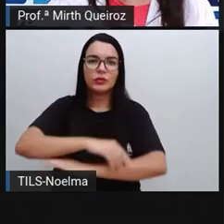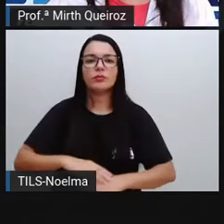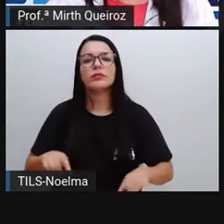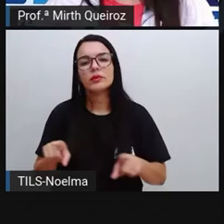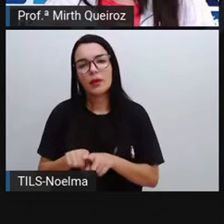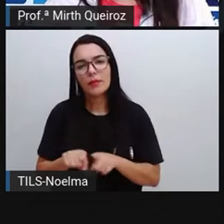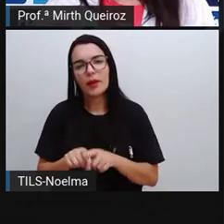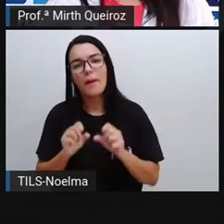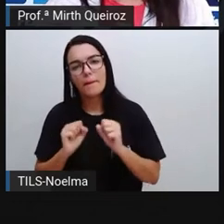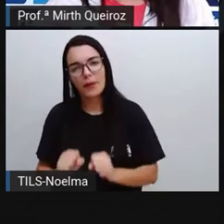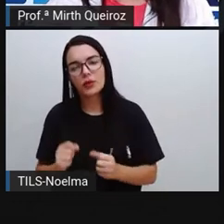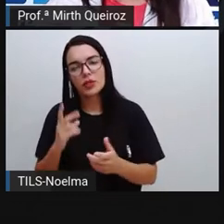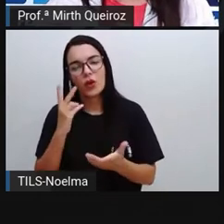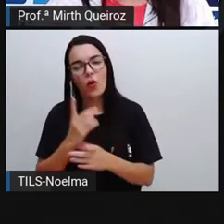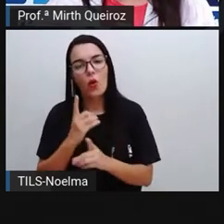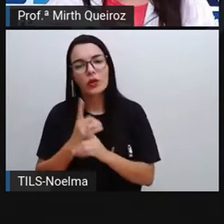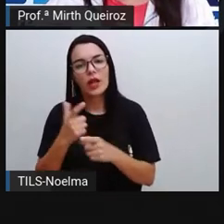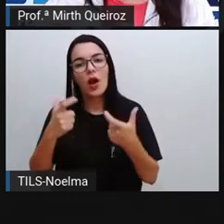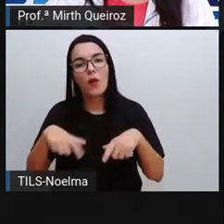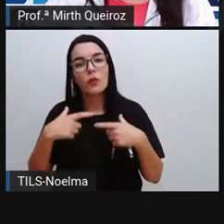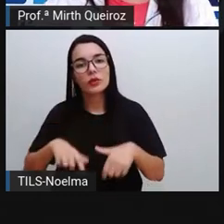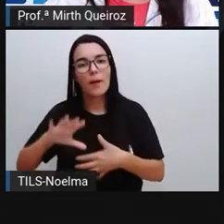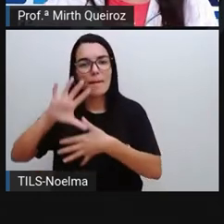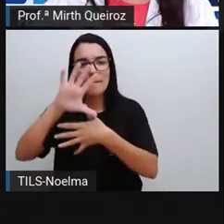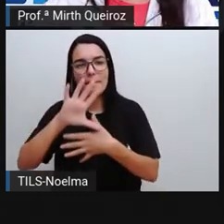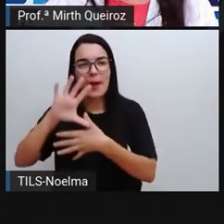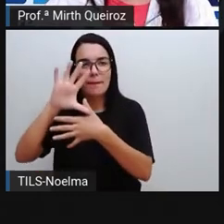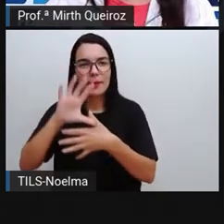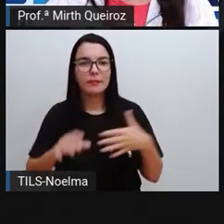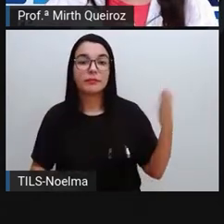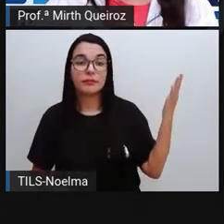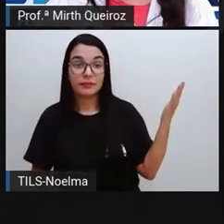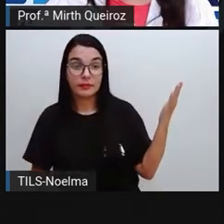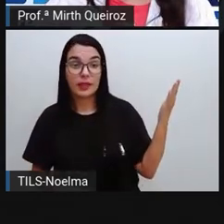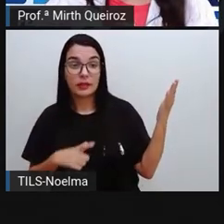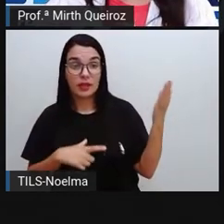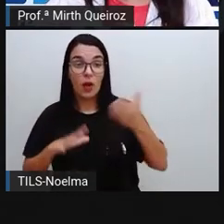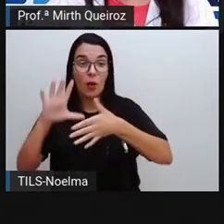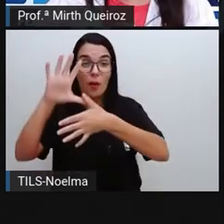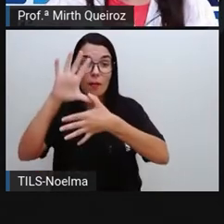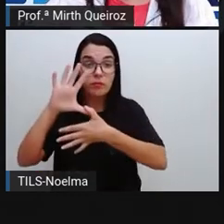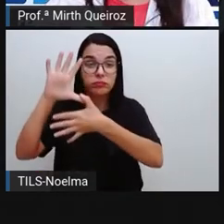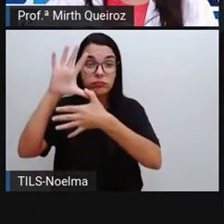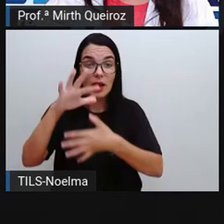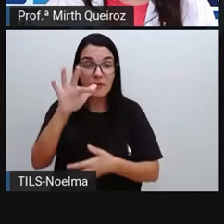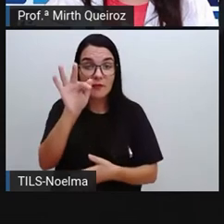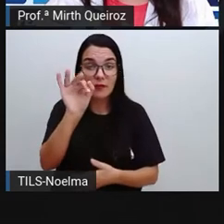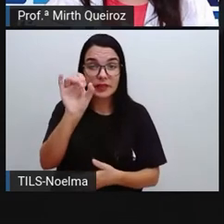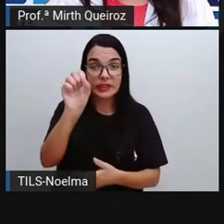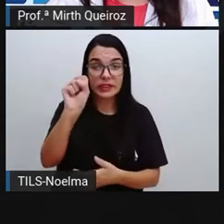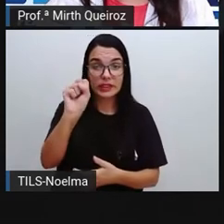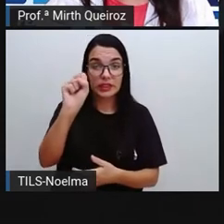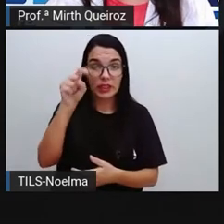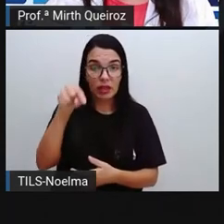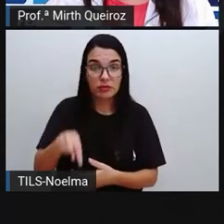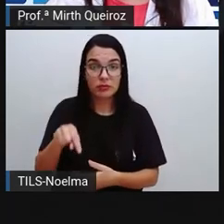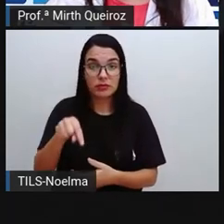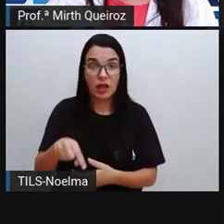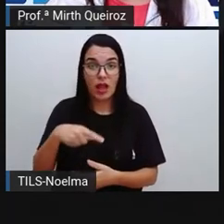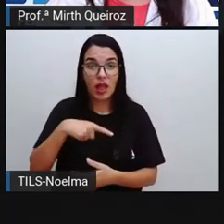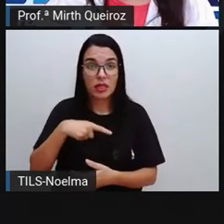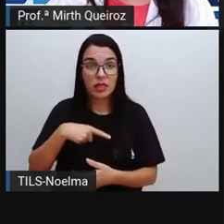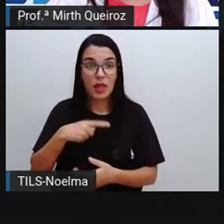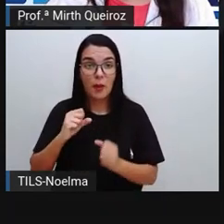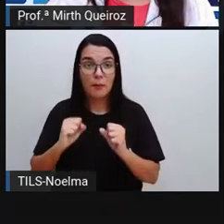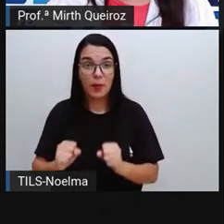elas nos mapas, certo? Aqui nós temos a cidade de Feira de Santana, o município de Feira de Santana, e a gente